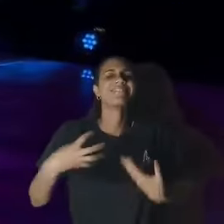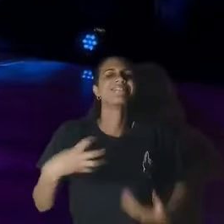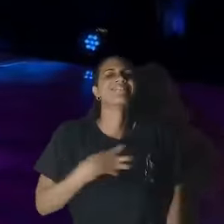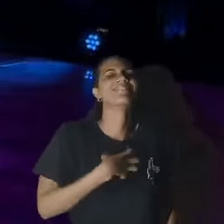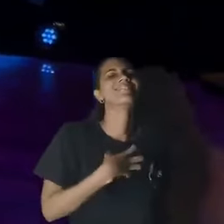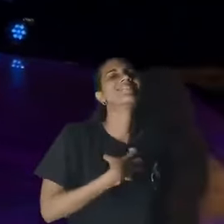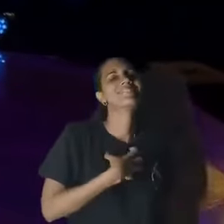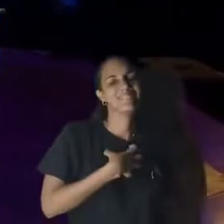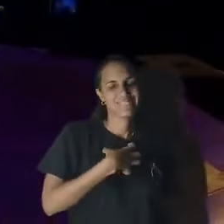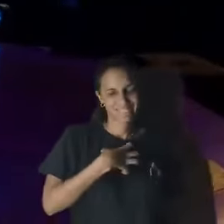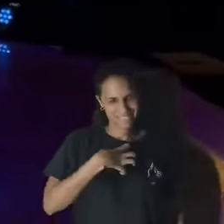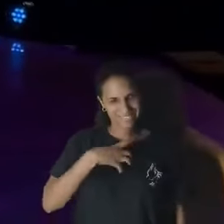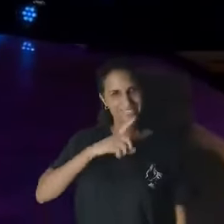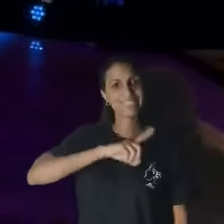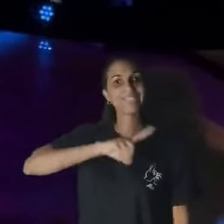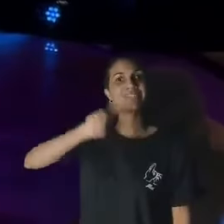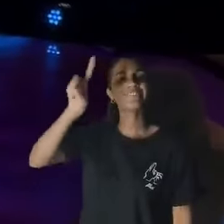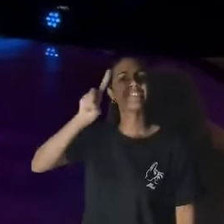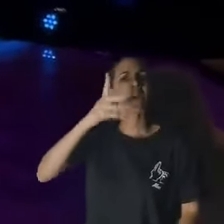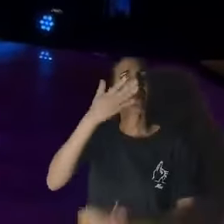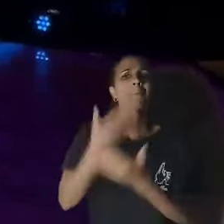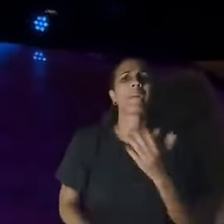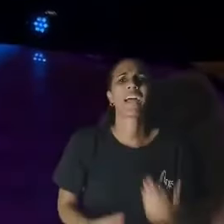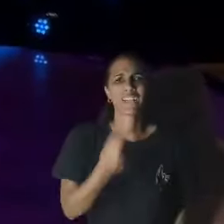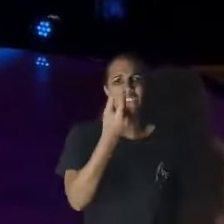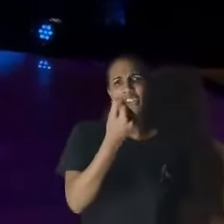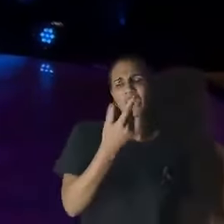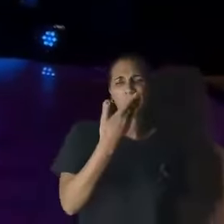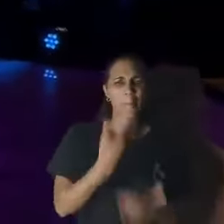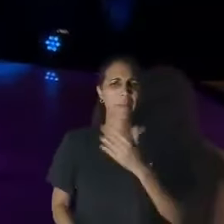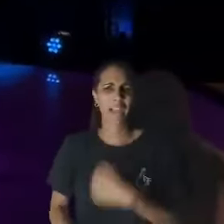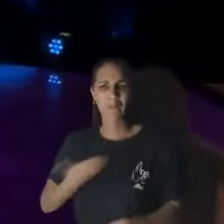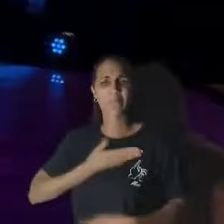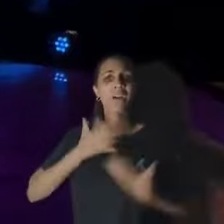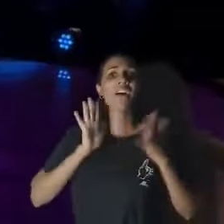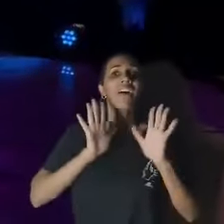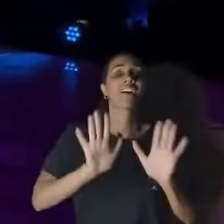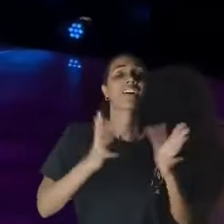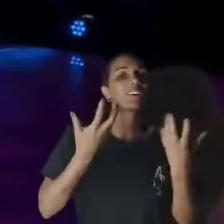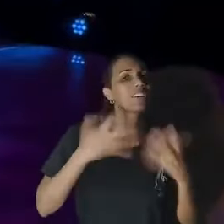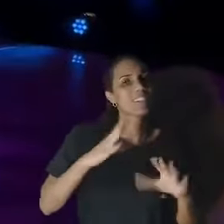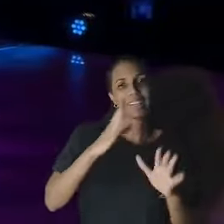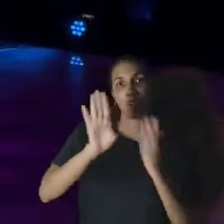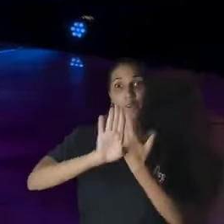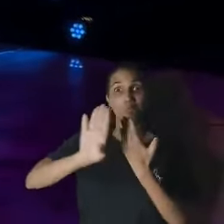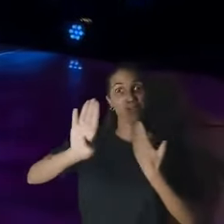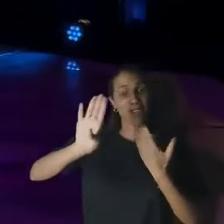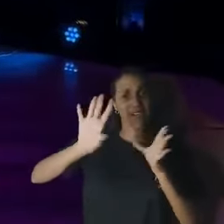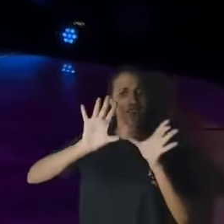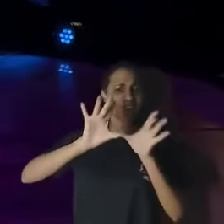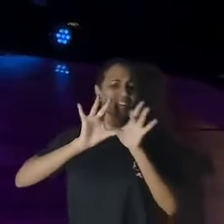sente. Que eu perca dinheiro e perca amigos, só não quero perder